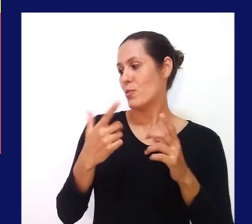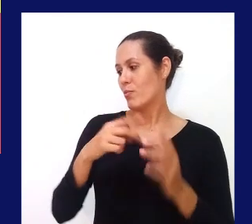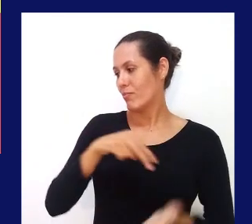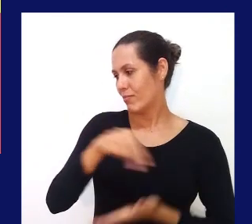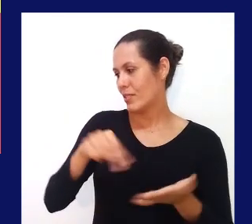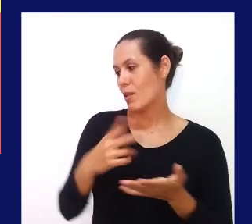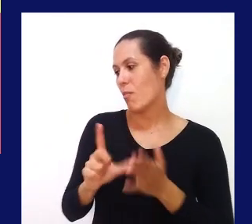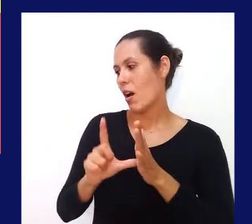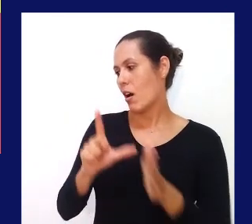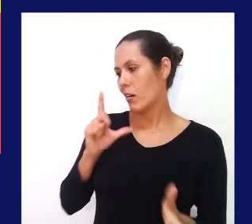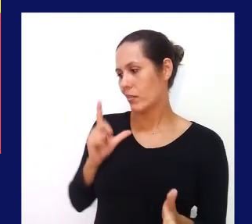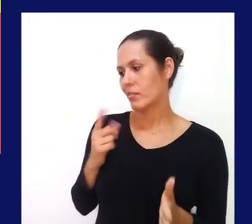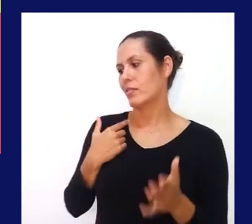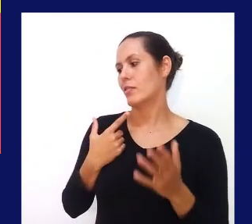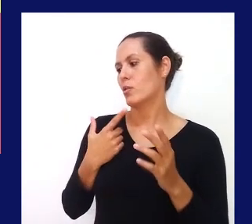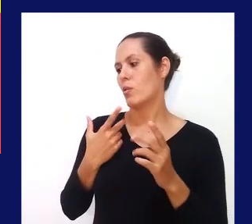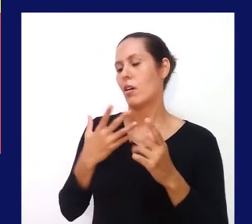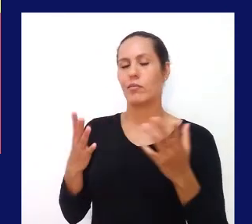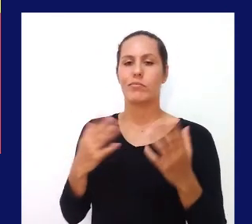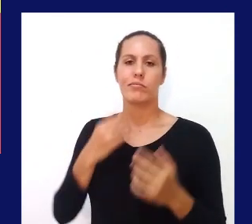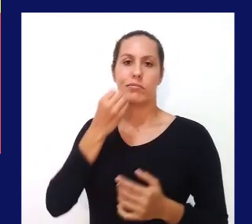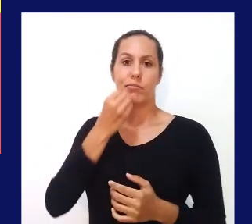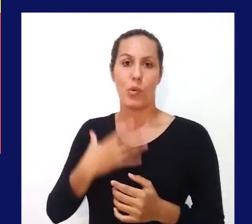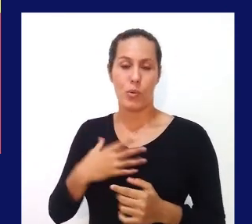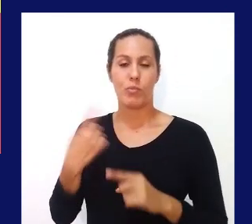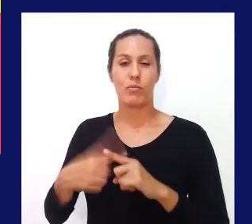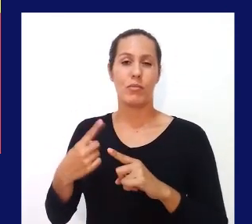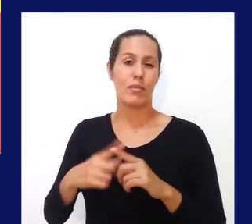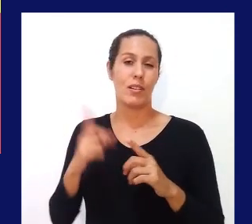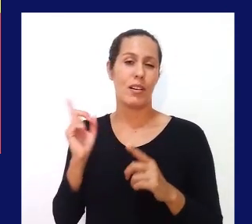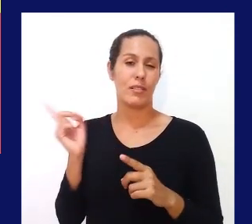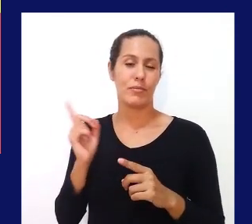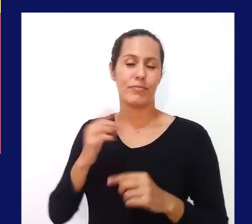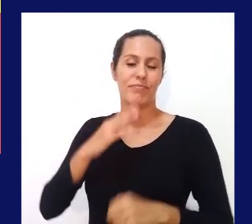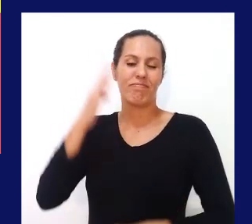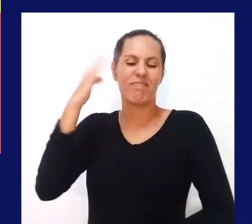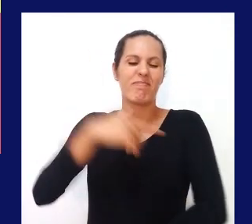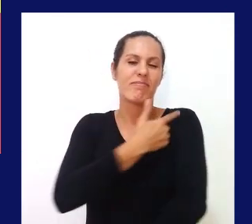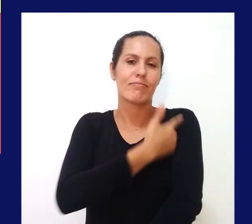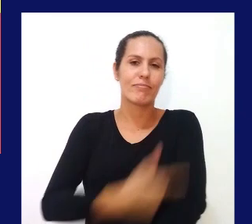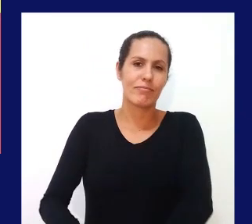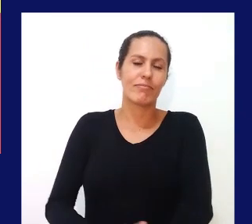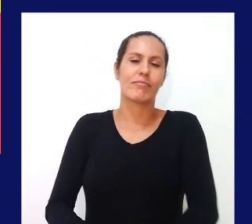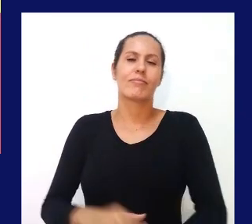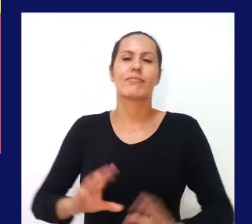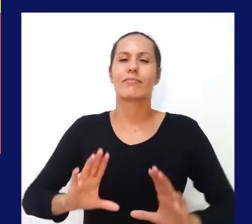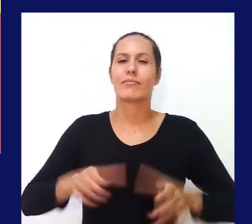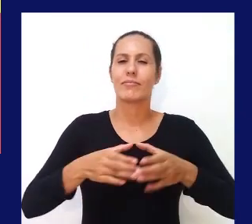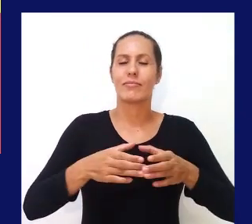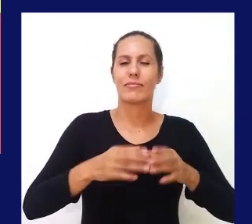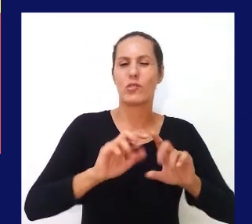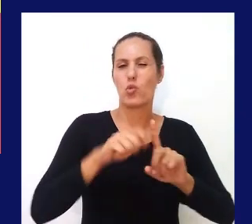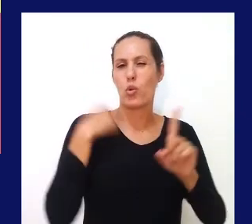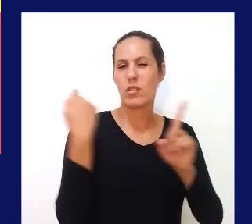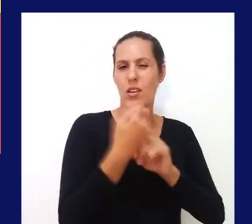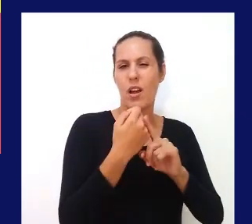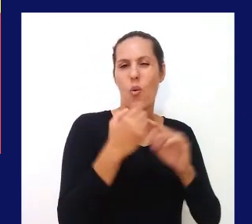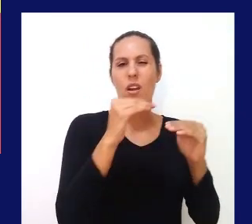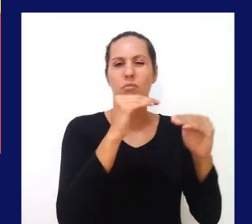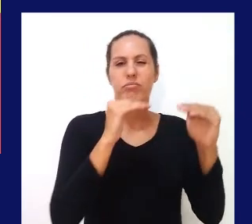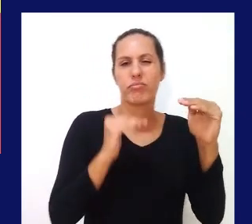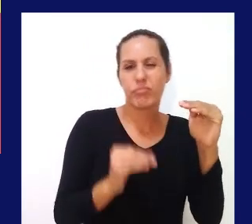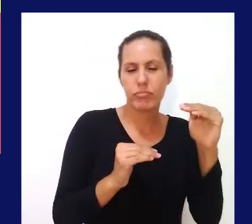visto na sociedade da época, pois não correspondia à moral e bons costumes. Então, por isso também o samba tem a